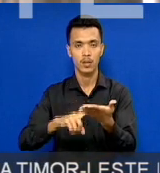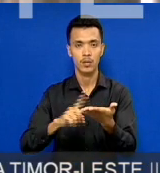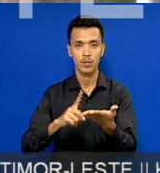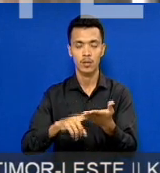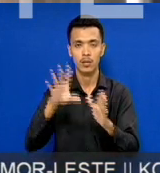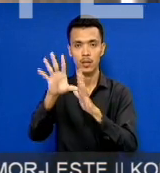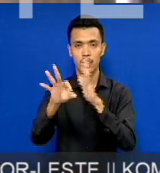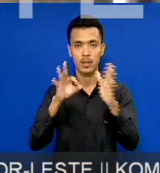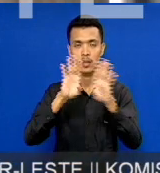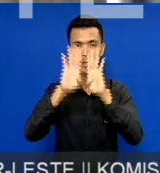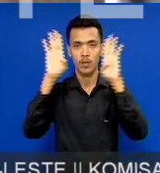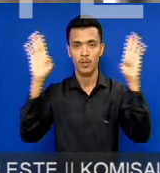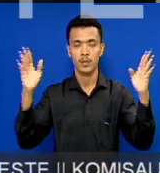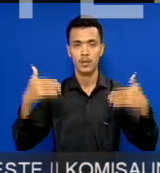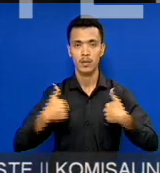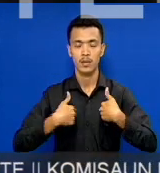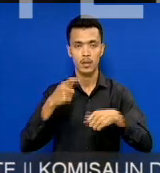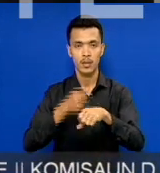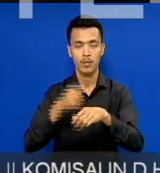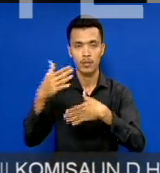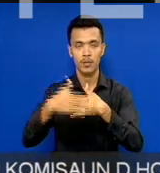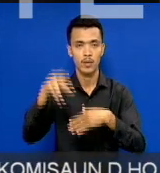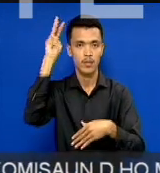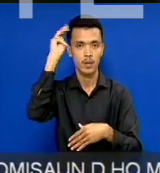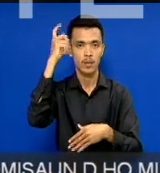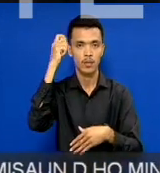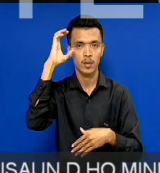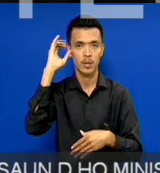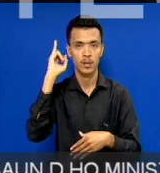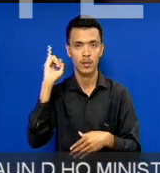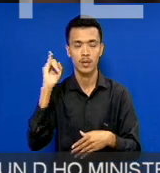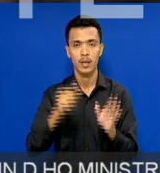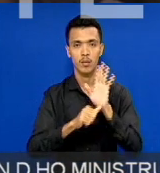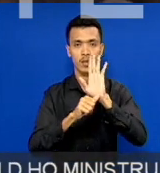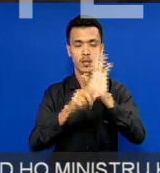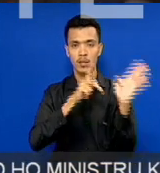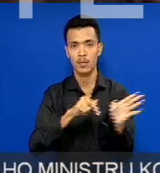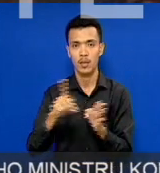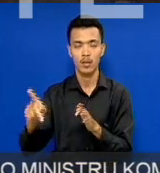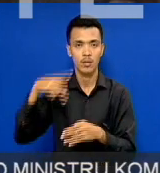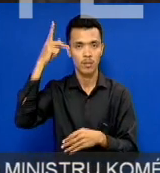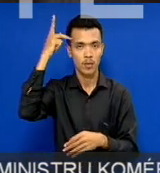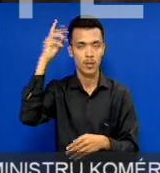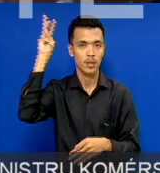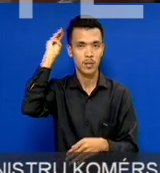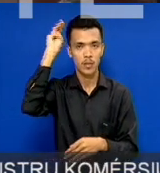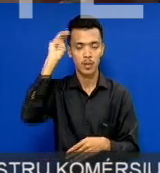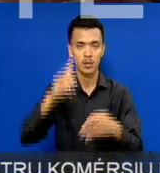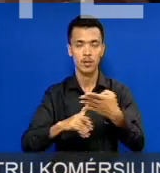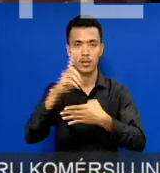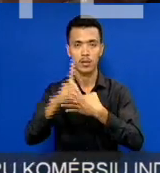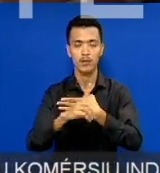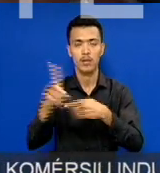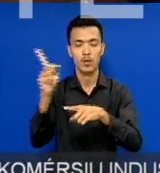hata aprovasang ih tempo bara ki. Ministro Comércio e Indústria mos apresenta plano no política Ministério Unian ho de desenvolve